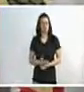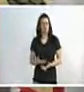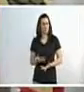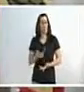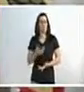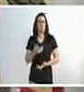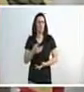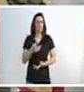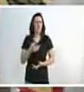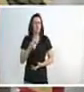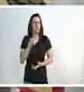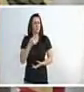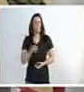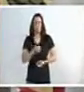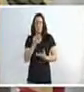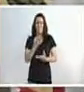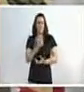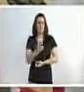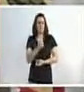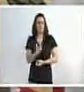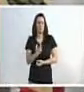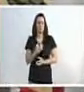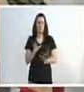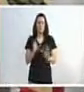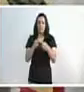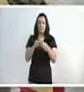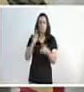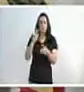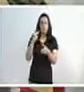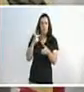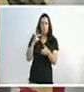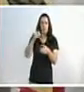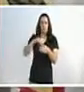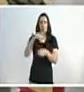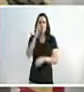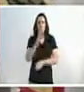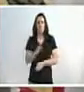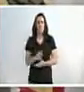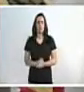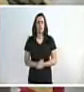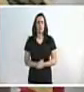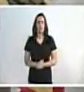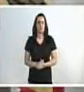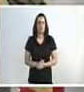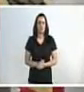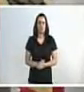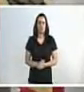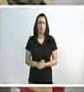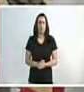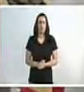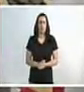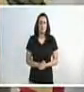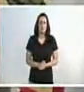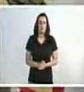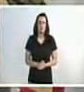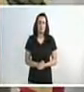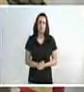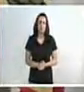absurdos, né, sobre a classe política no Brasil, como se a pessoa tivesse sido